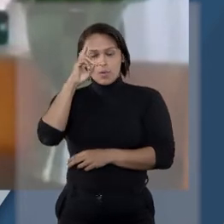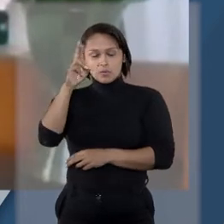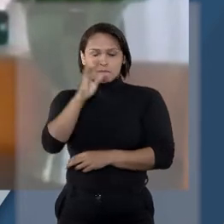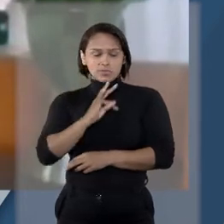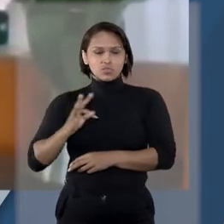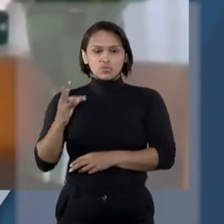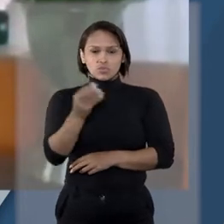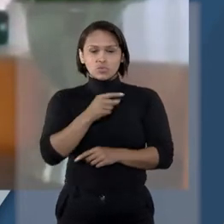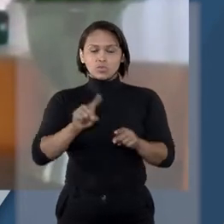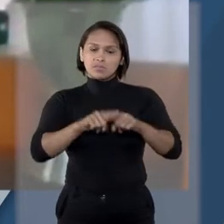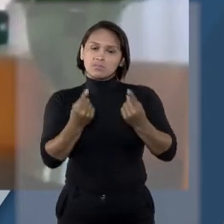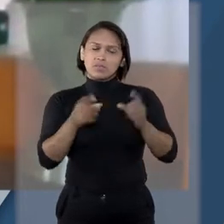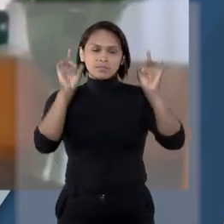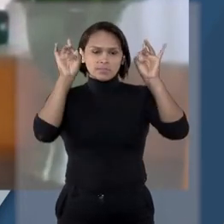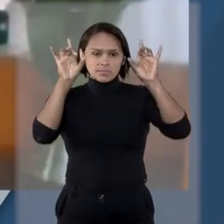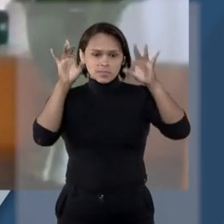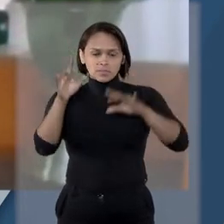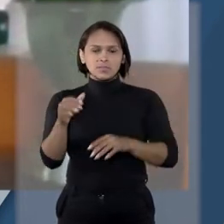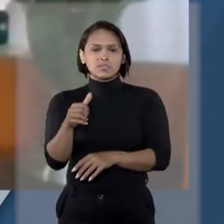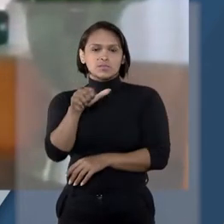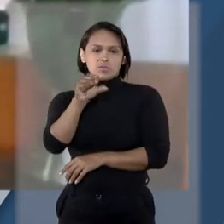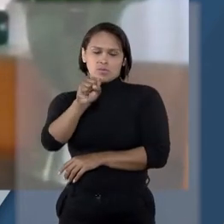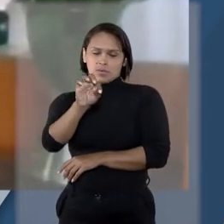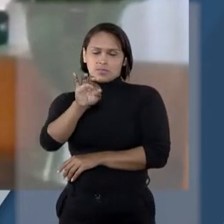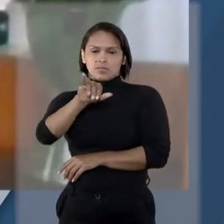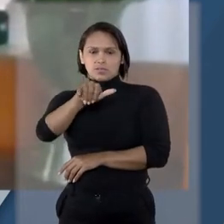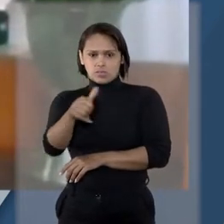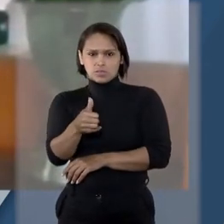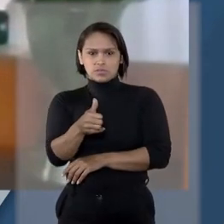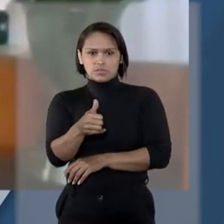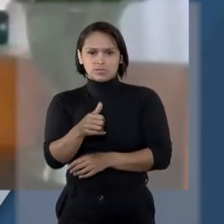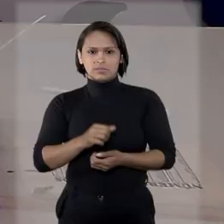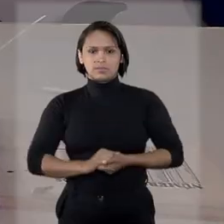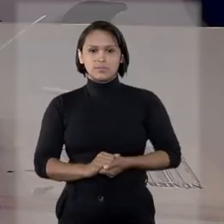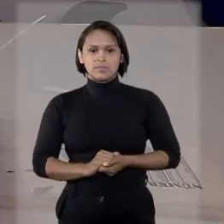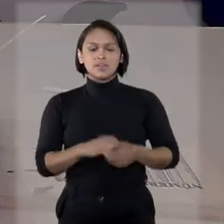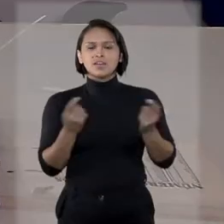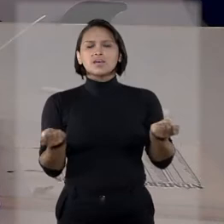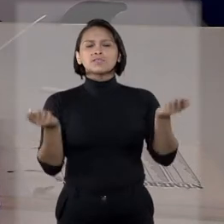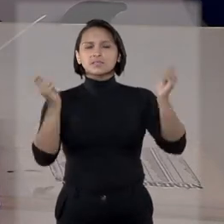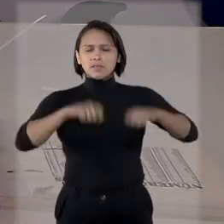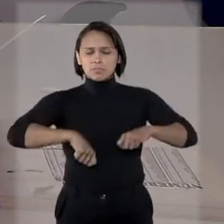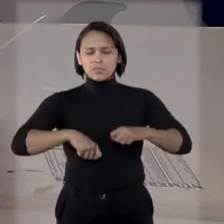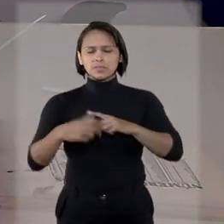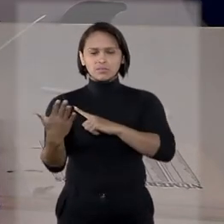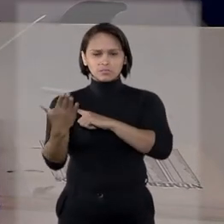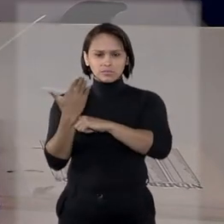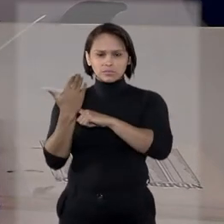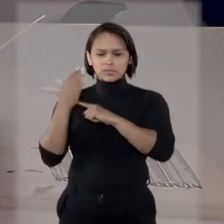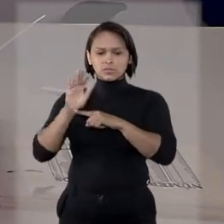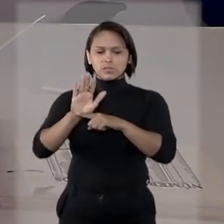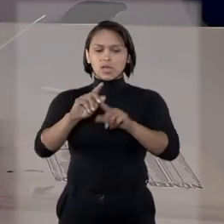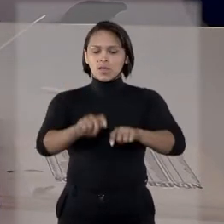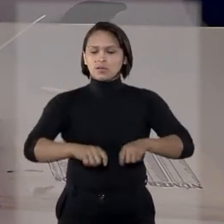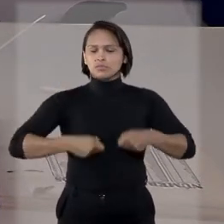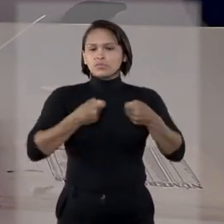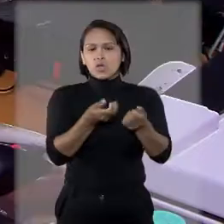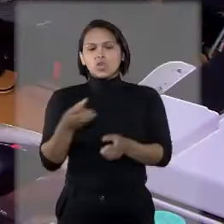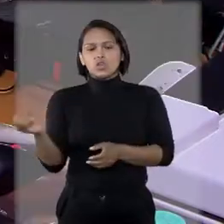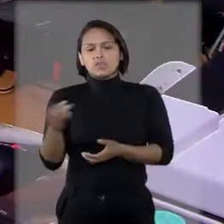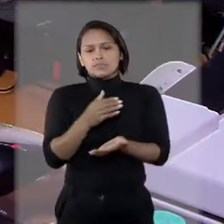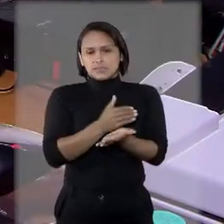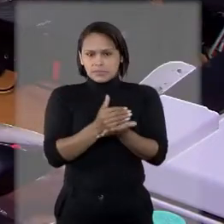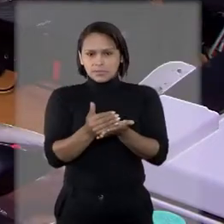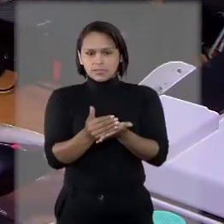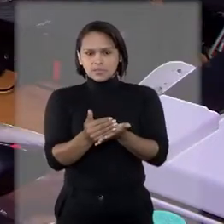dever de todos os maus, mas principalmente no STJ. E essa capacidade dos colaboradores impulsionou